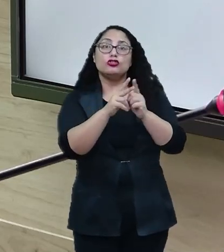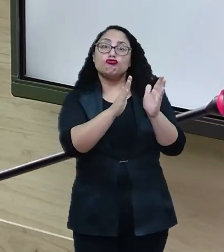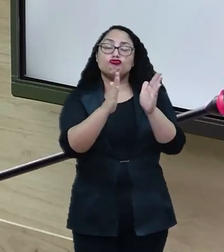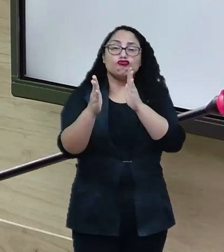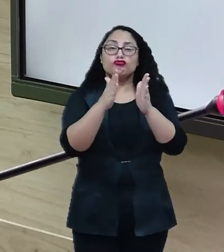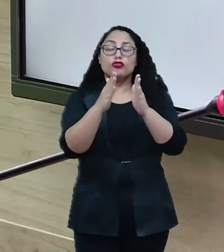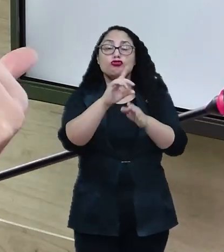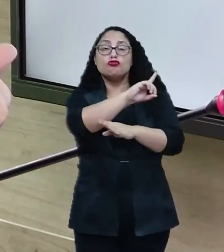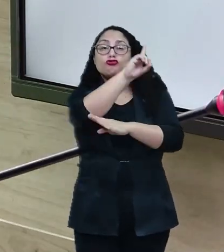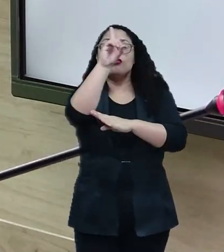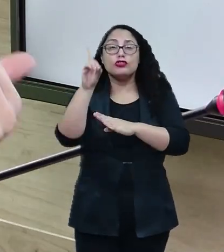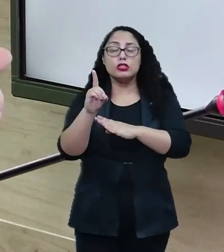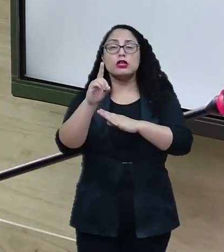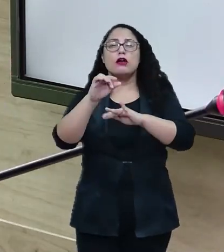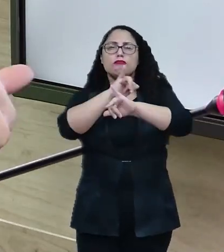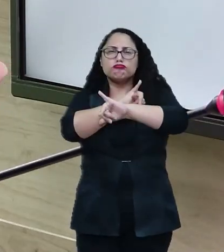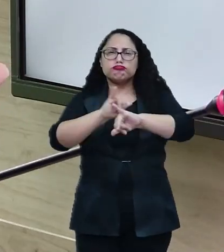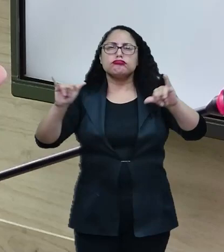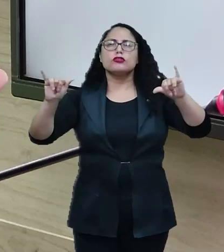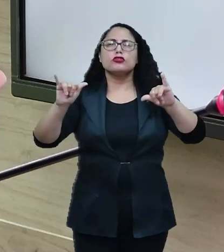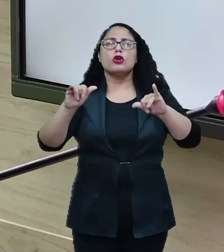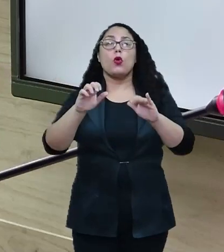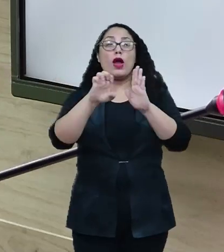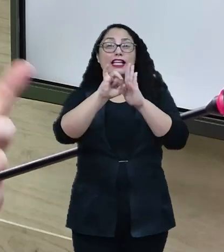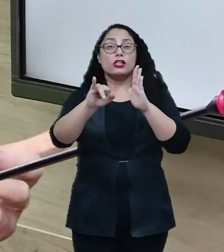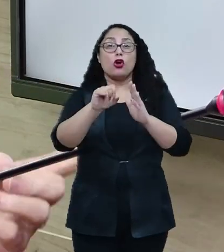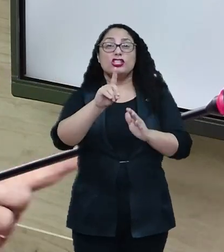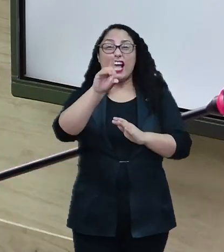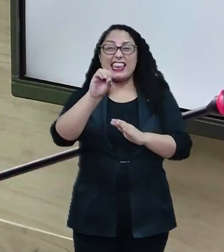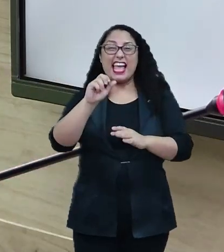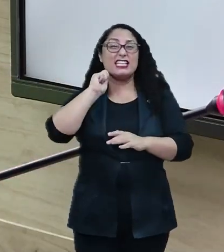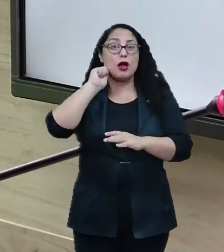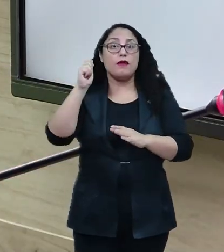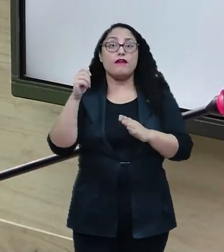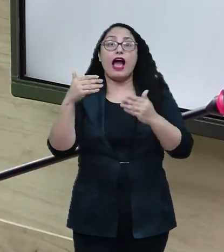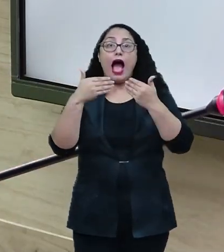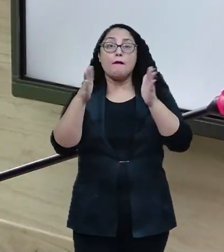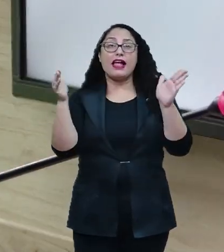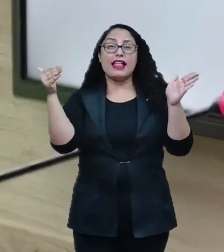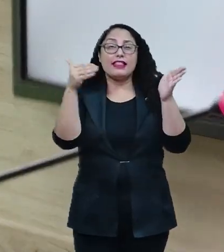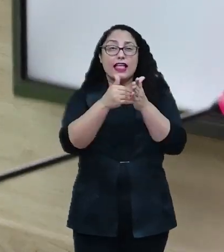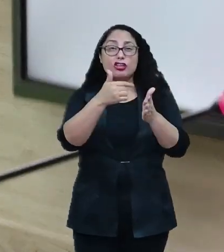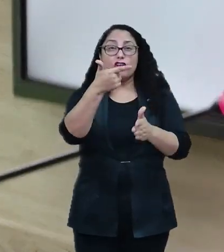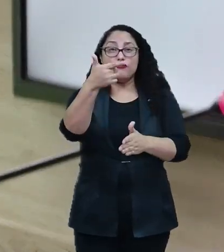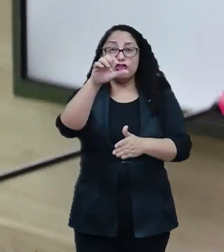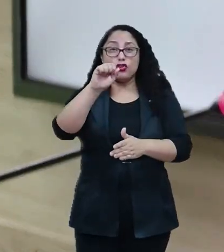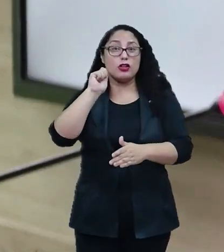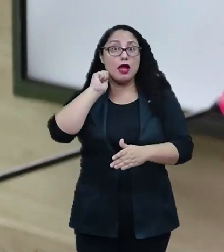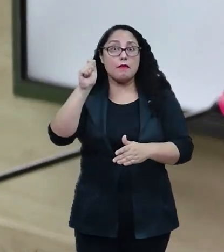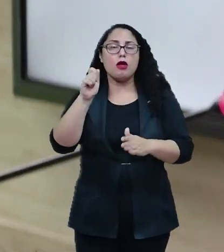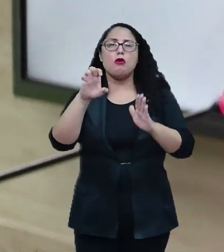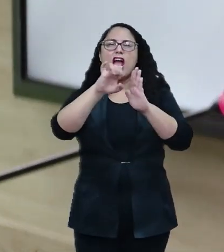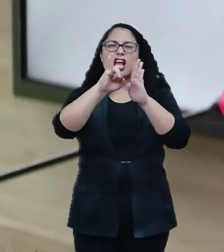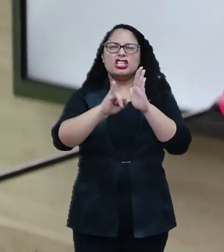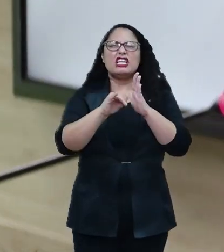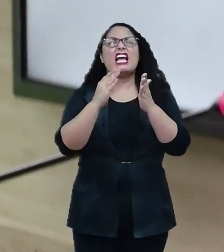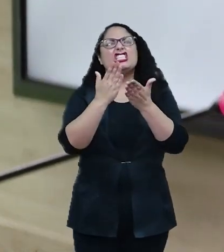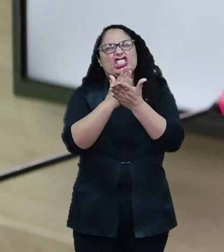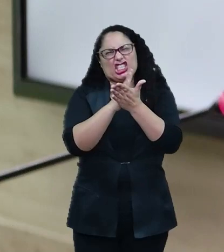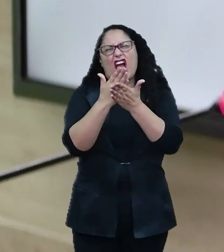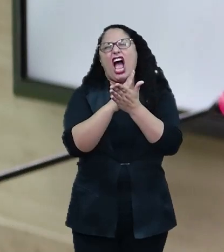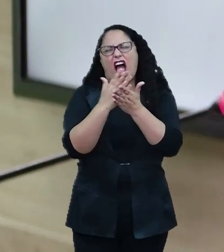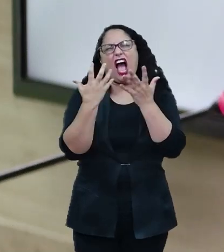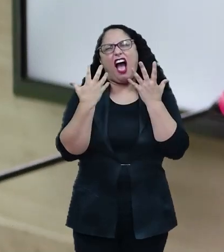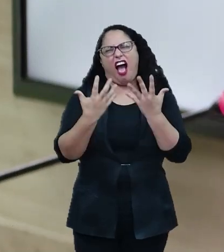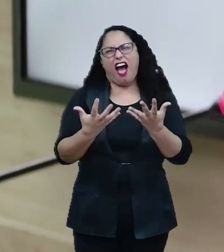datas, o edital foi lançado dia 10 agora de abril, vai ficar aberto até dia 28. Ele é um edital um pouco chatinho,